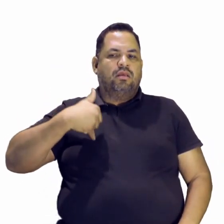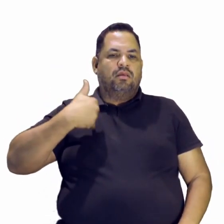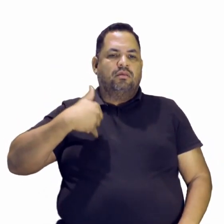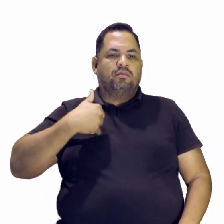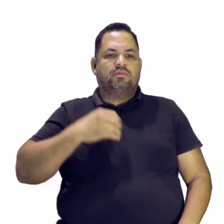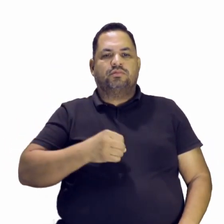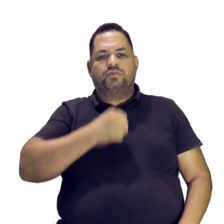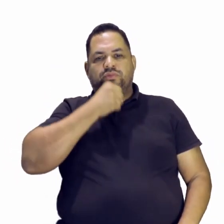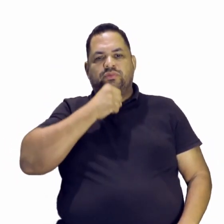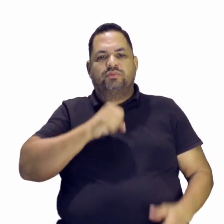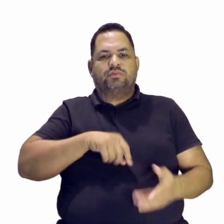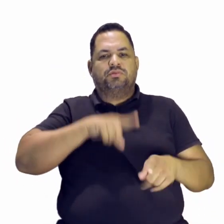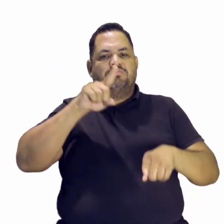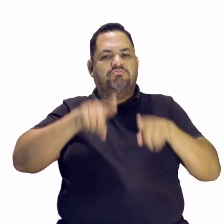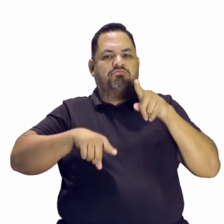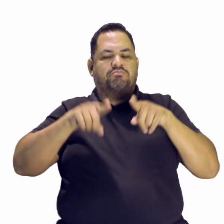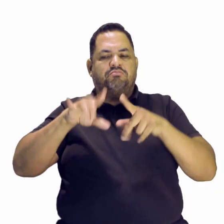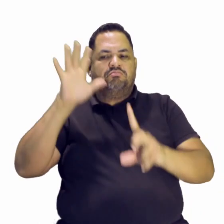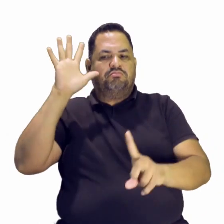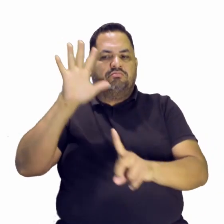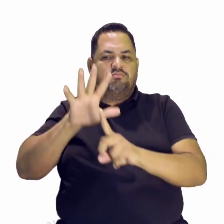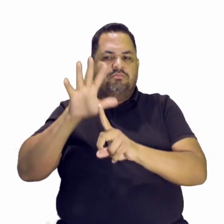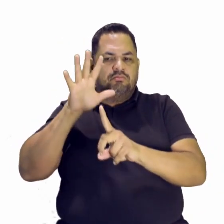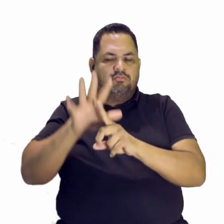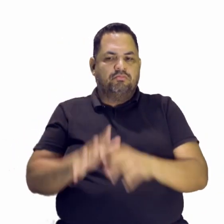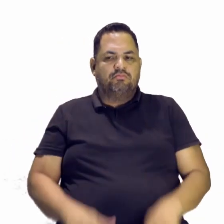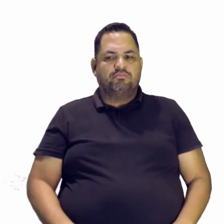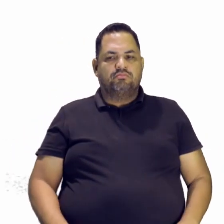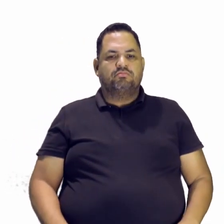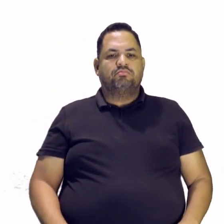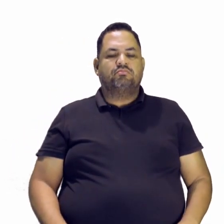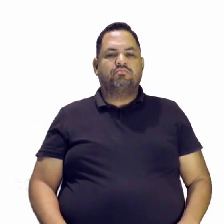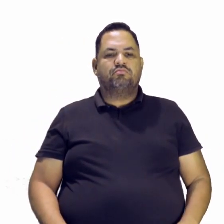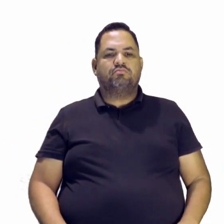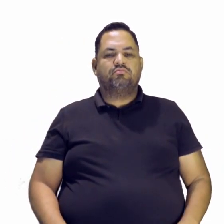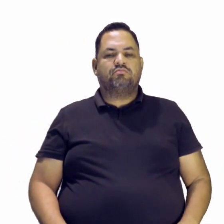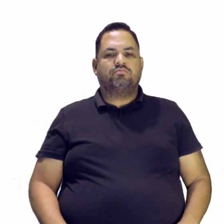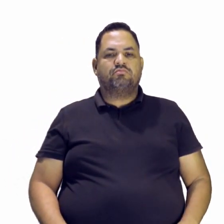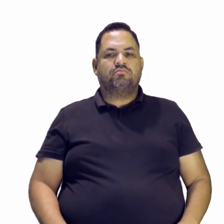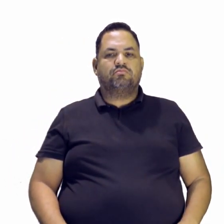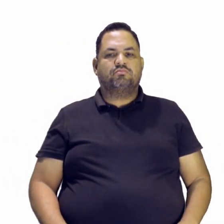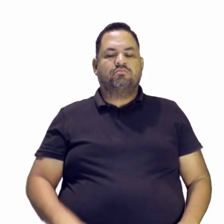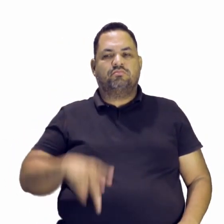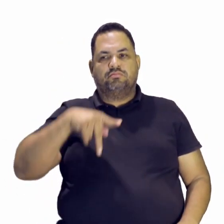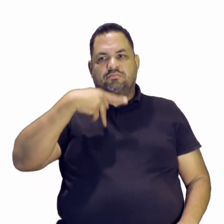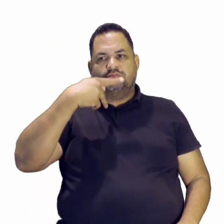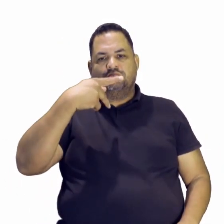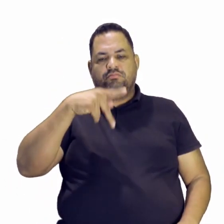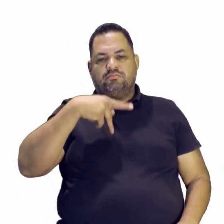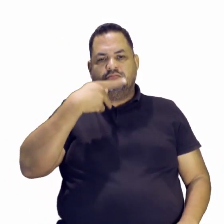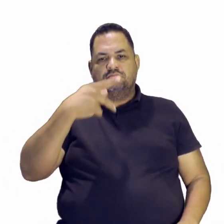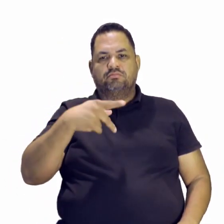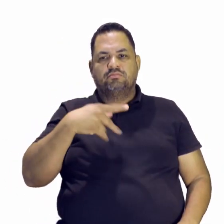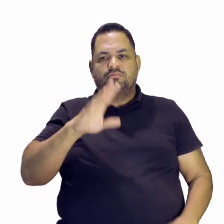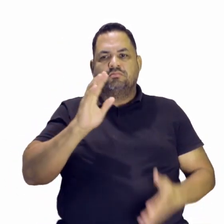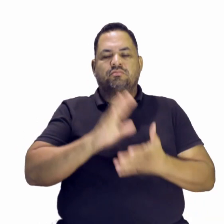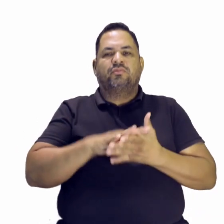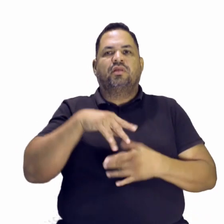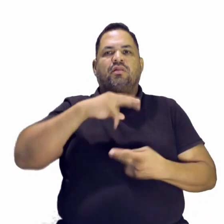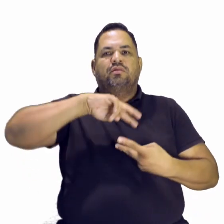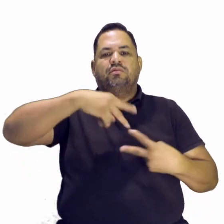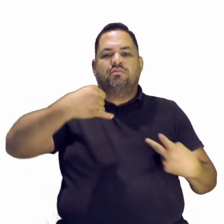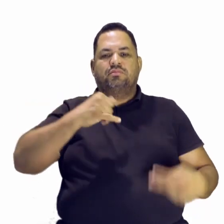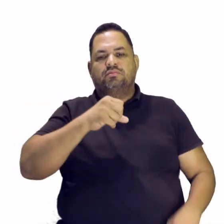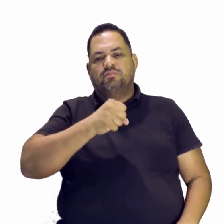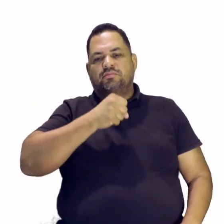são variáveis que influenciam. Então, nós falamos de fator genético, nós falamos de idade,